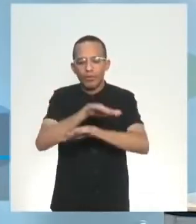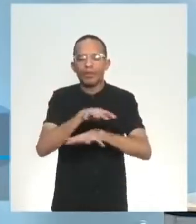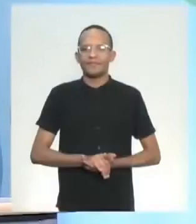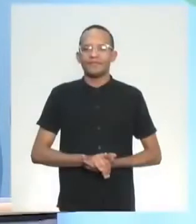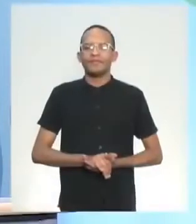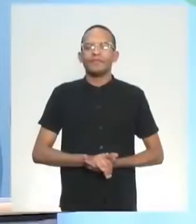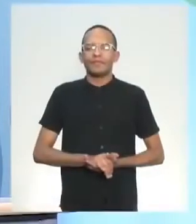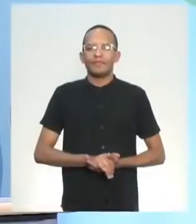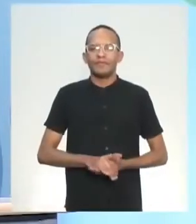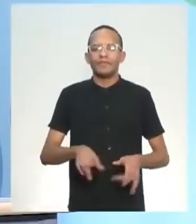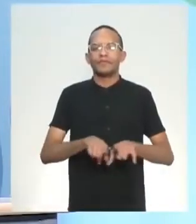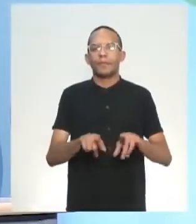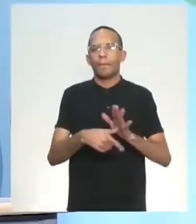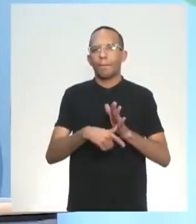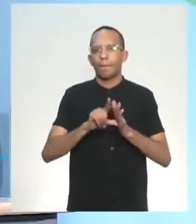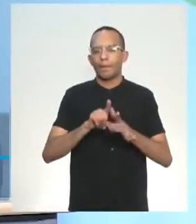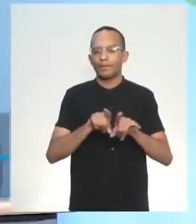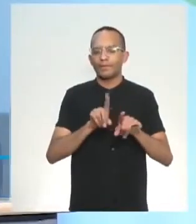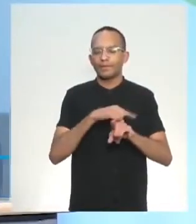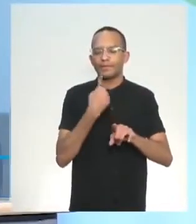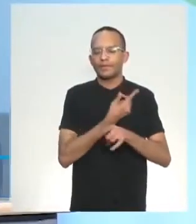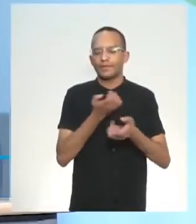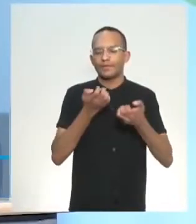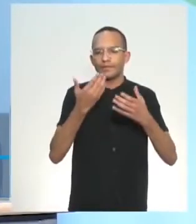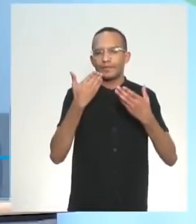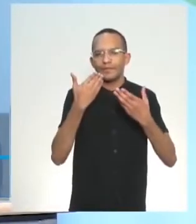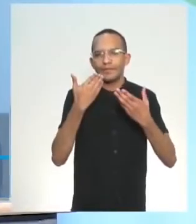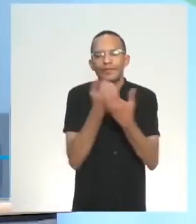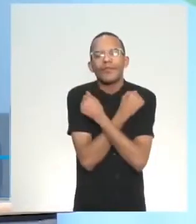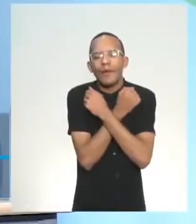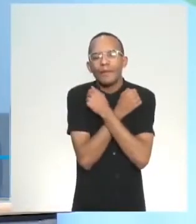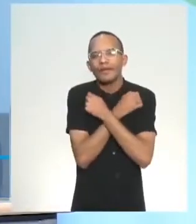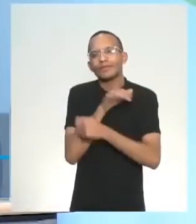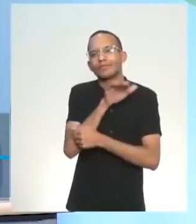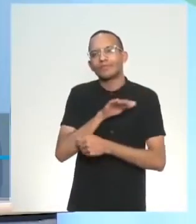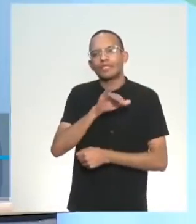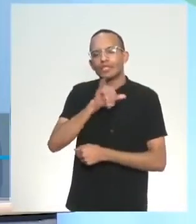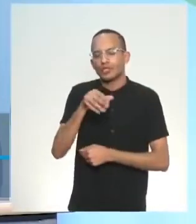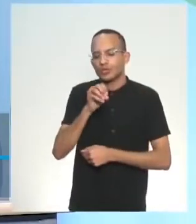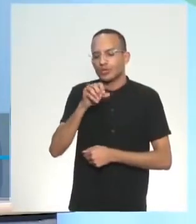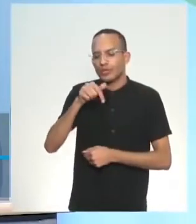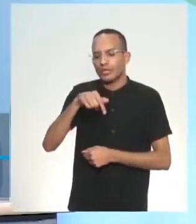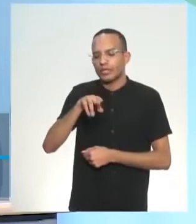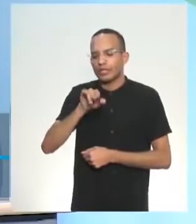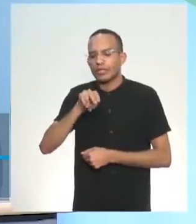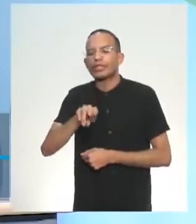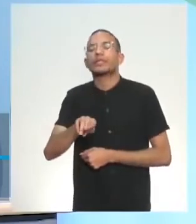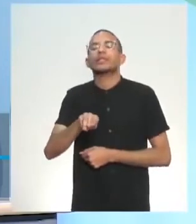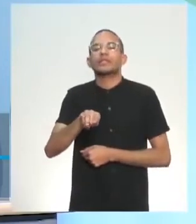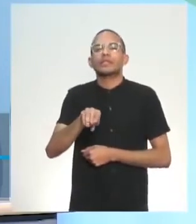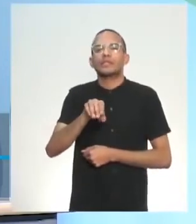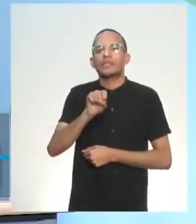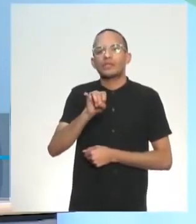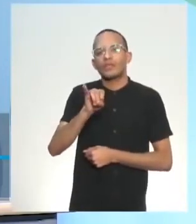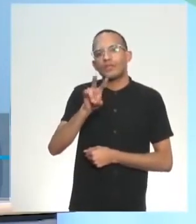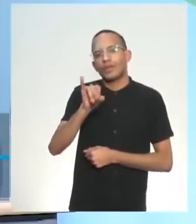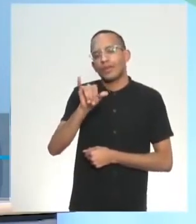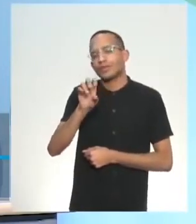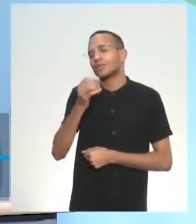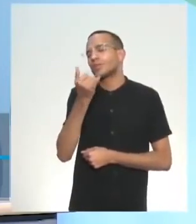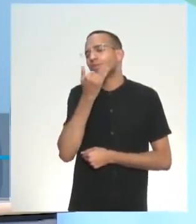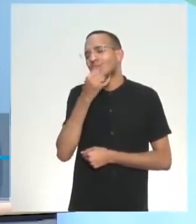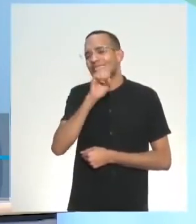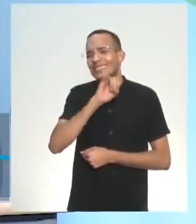tá bom? Antes, nós queremos mandar aqui um abraço para os alunos da Joaquim Silvério Reis. Perdão que às vezes nós